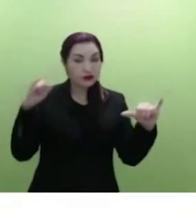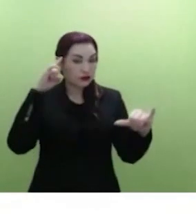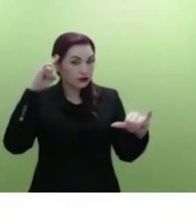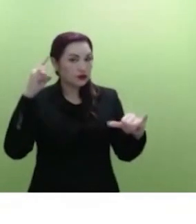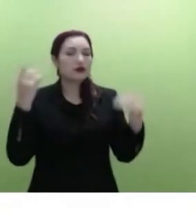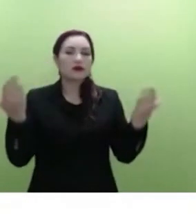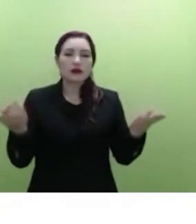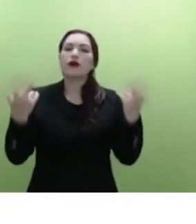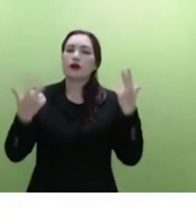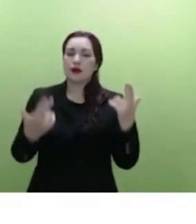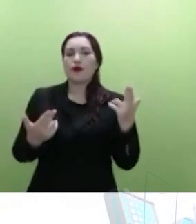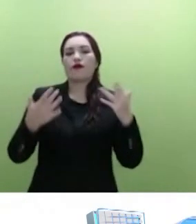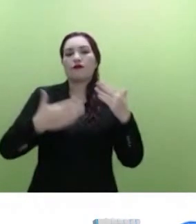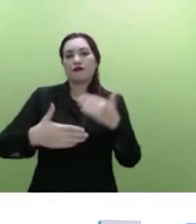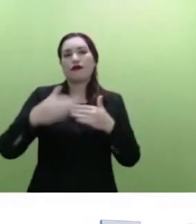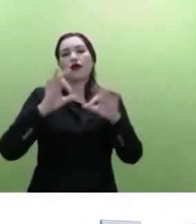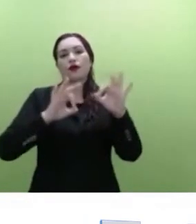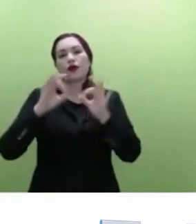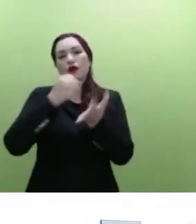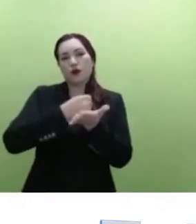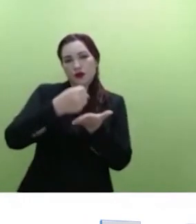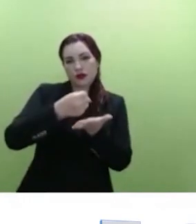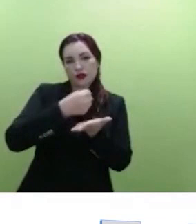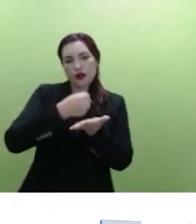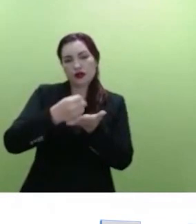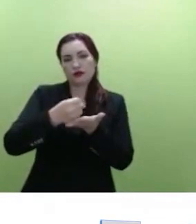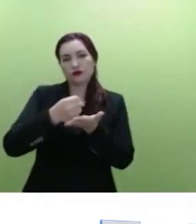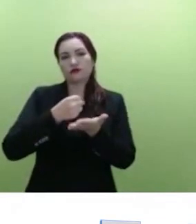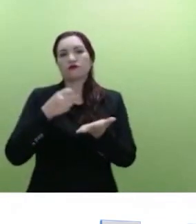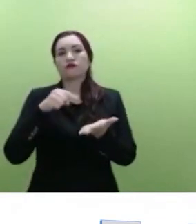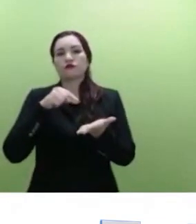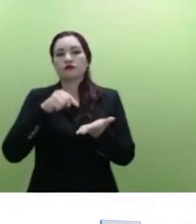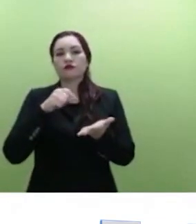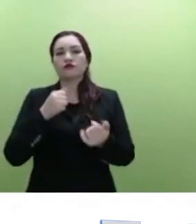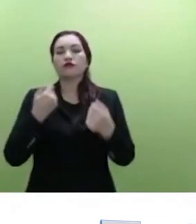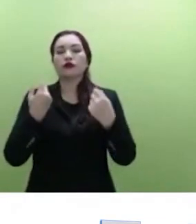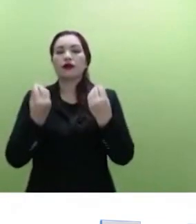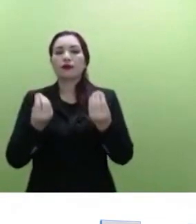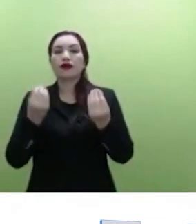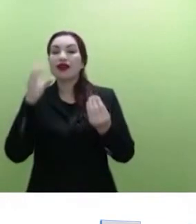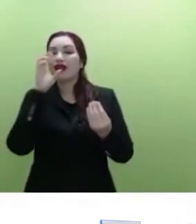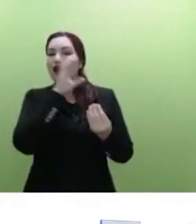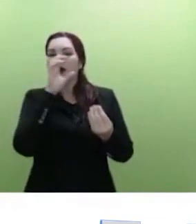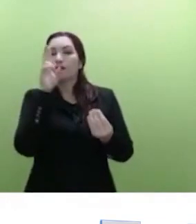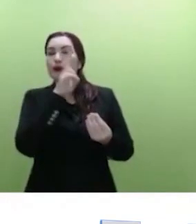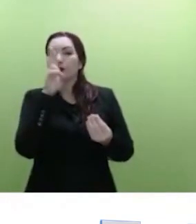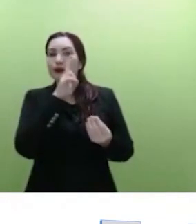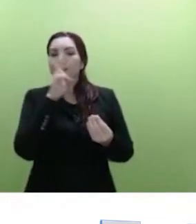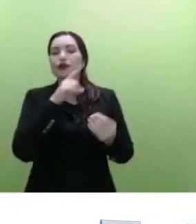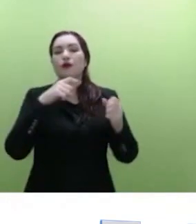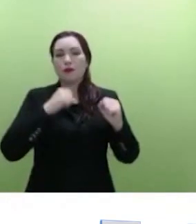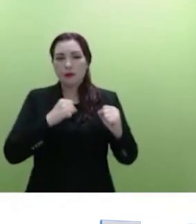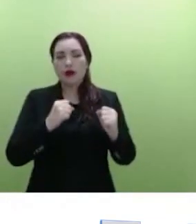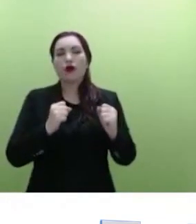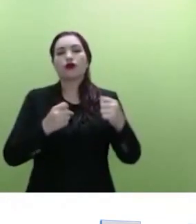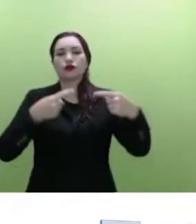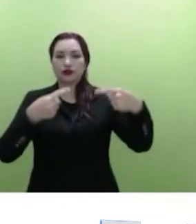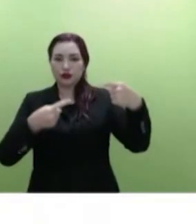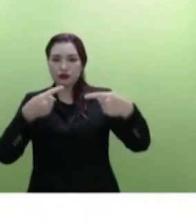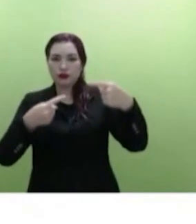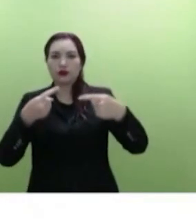numa numa forma de contratação que é com dispensa de licitação mas com disputa né a gente faz a